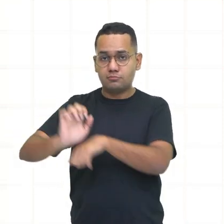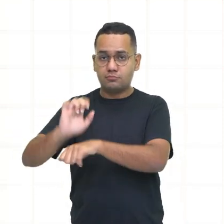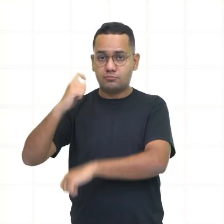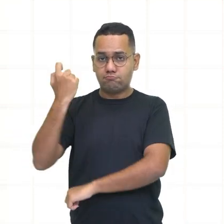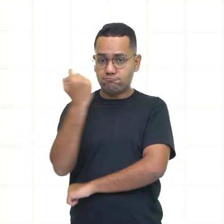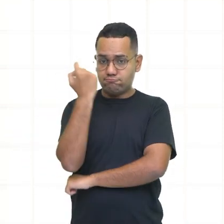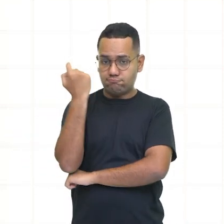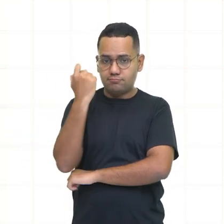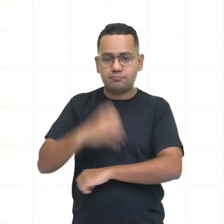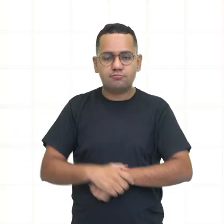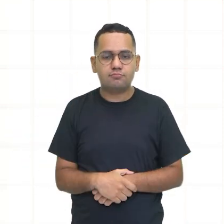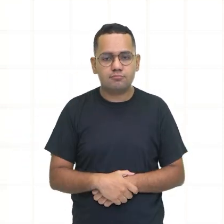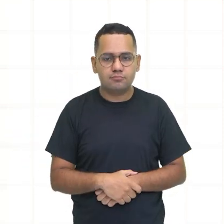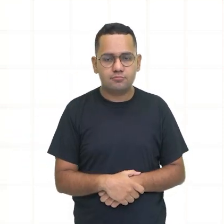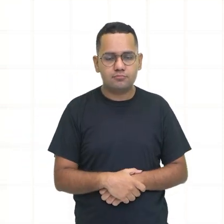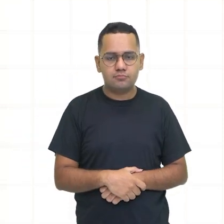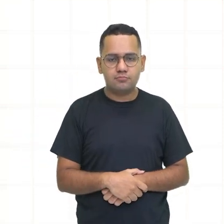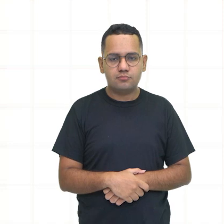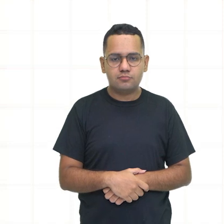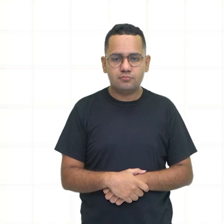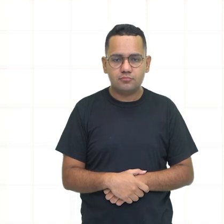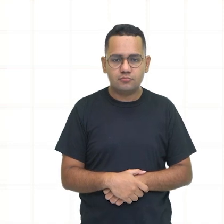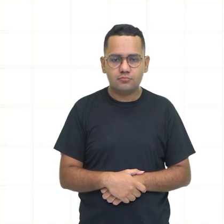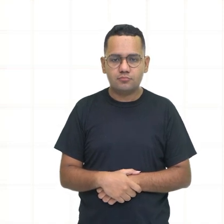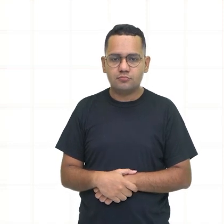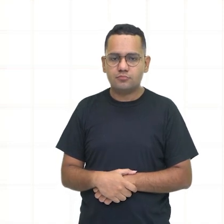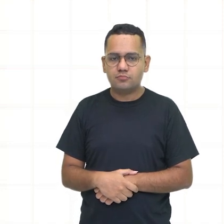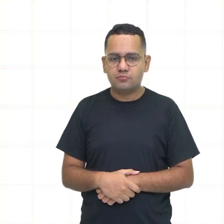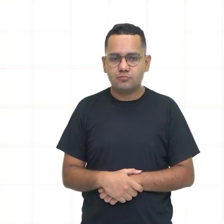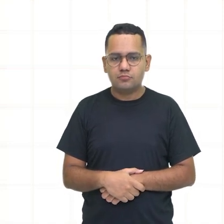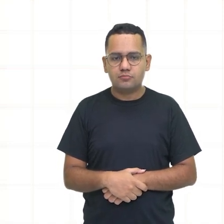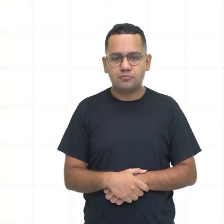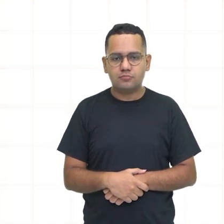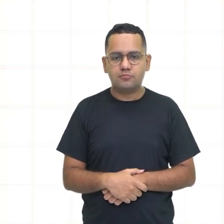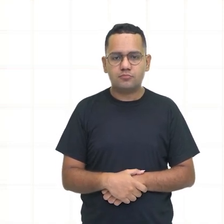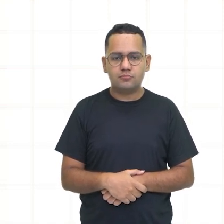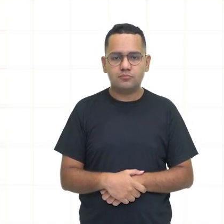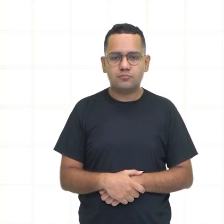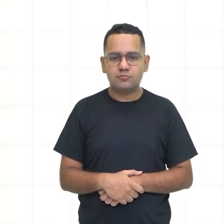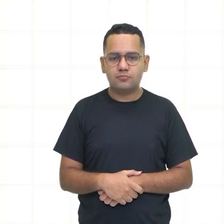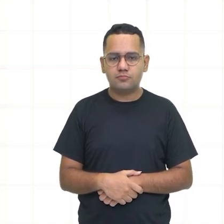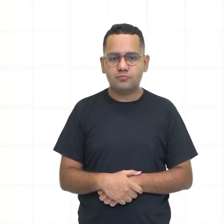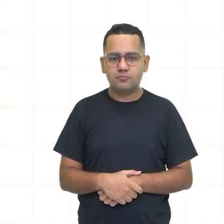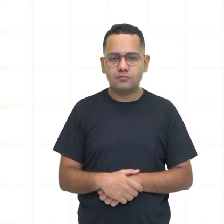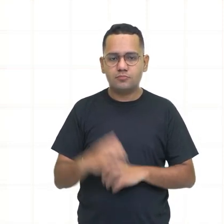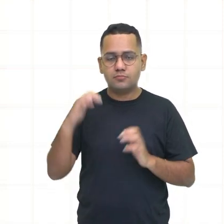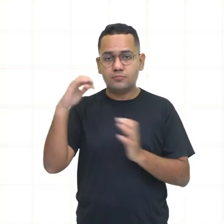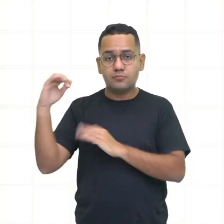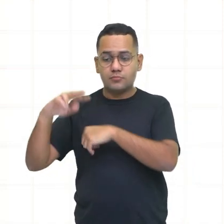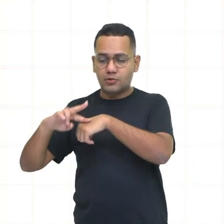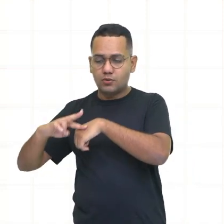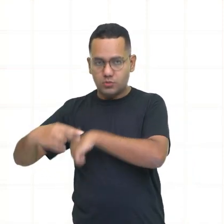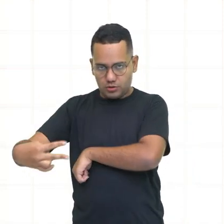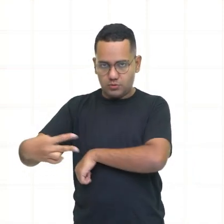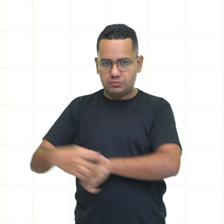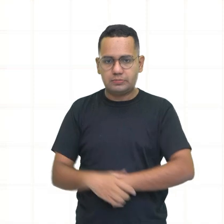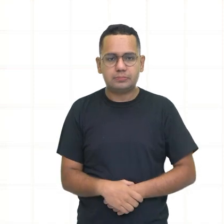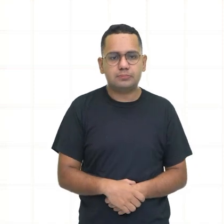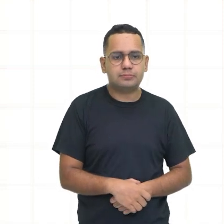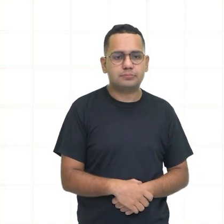Sul, que vai ser aí um dos desfechos da Revolução Federalista. Quais vão ser